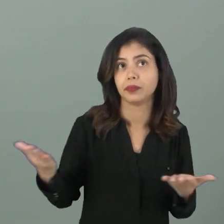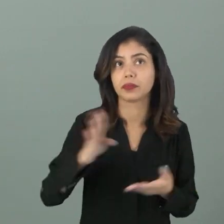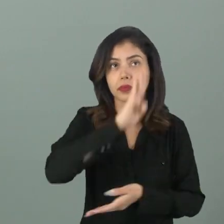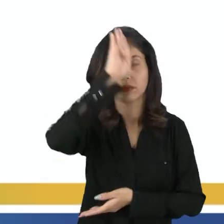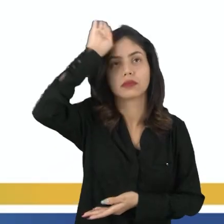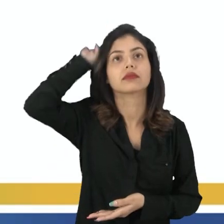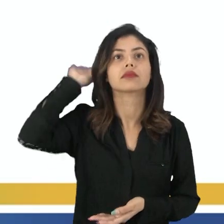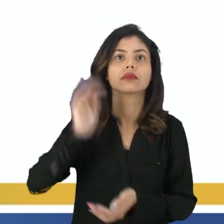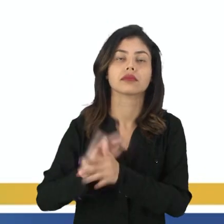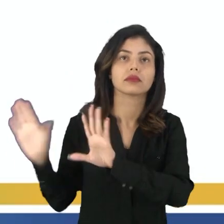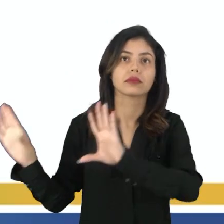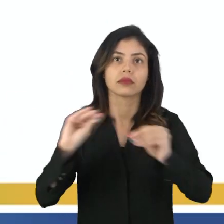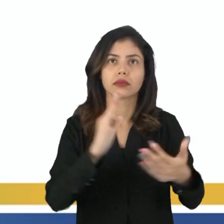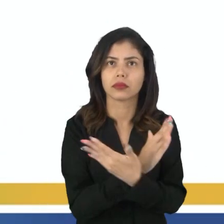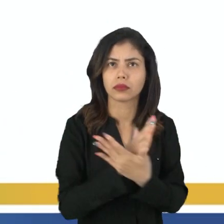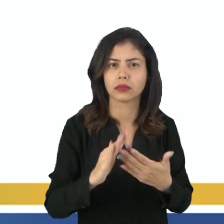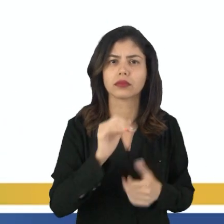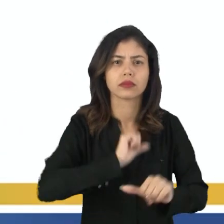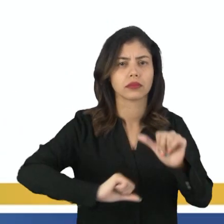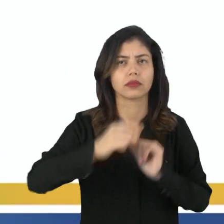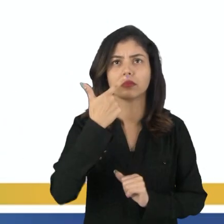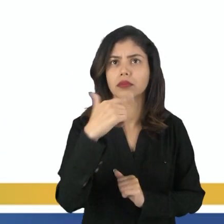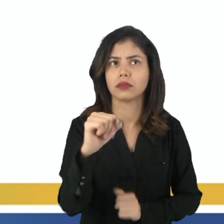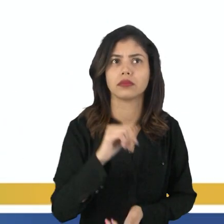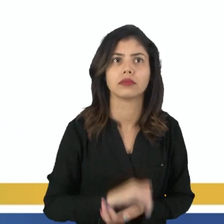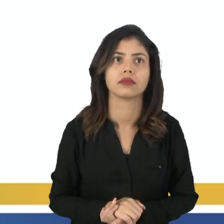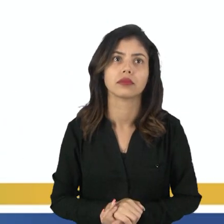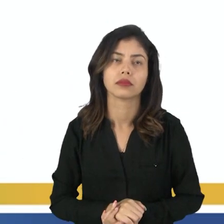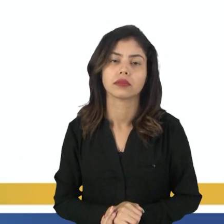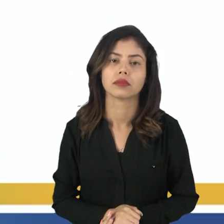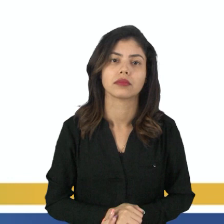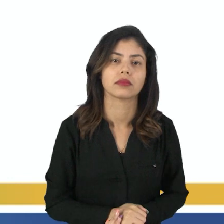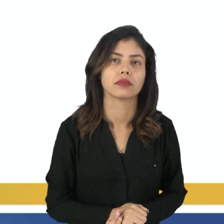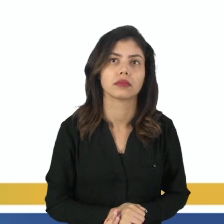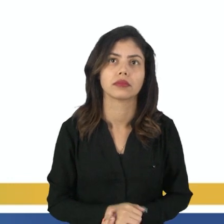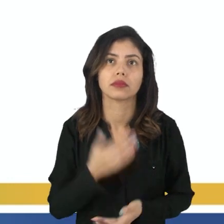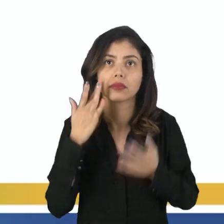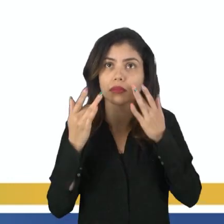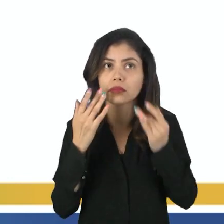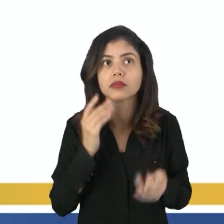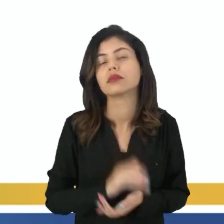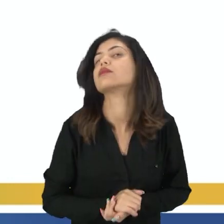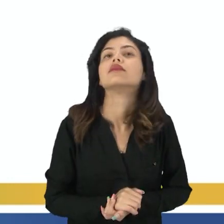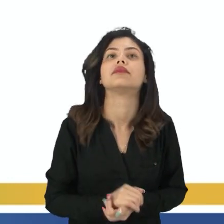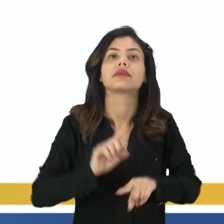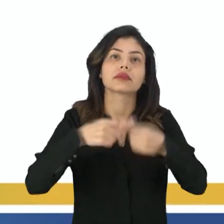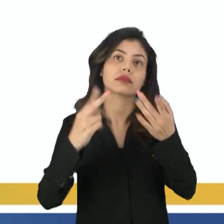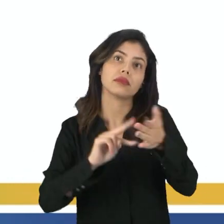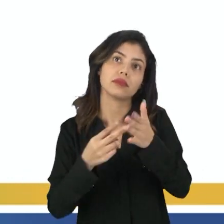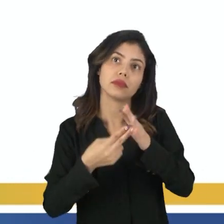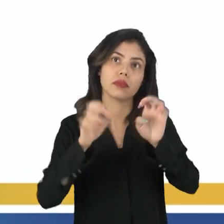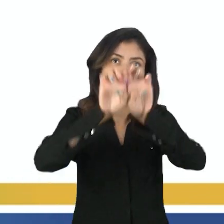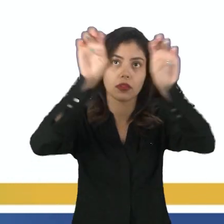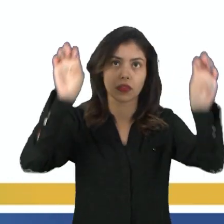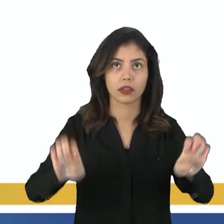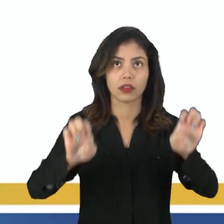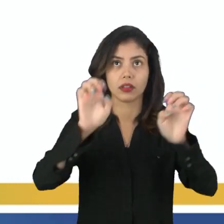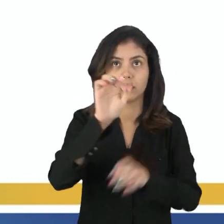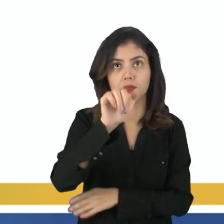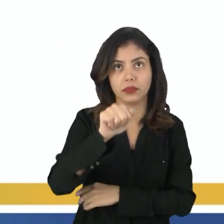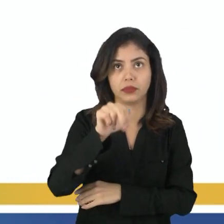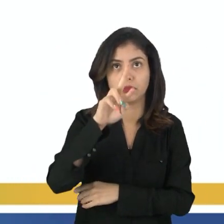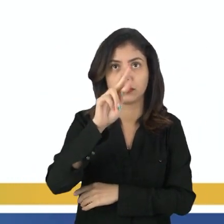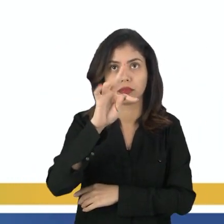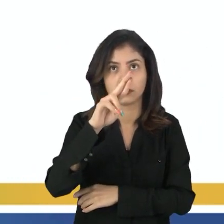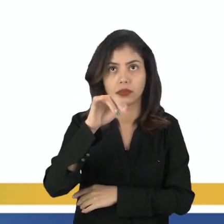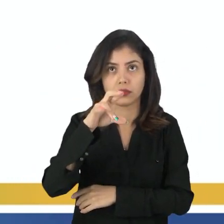os romanos eles trouxeram algumas modificações nessa linguagem, na linguagem do teatro, né? A mais significativa delas é